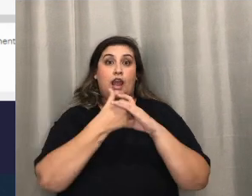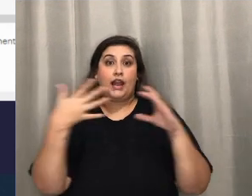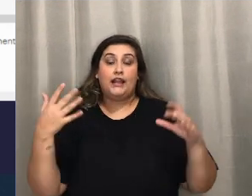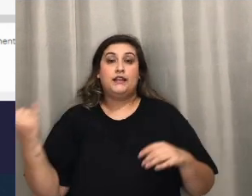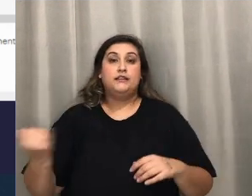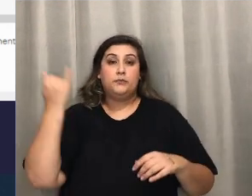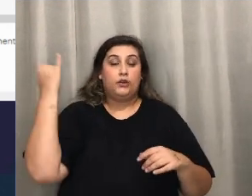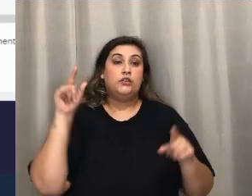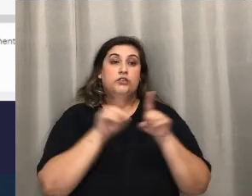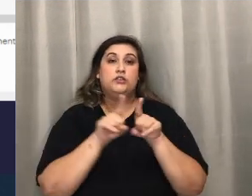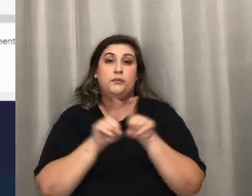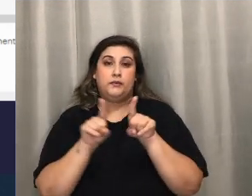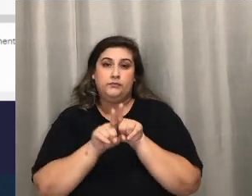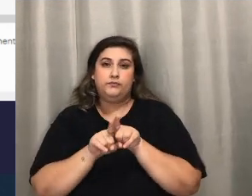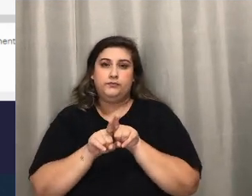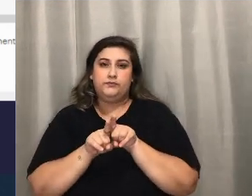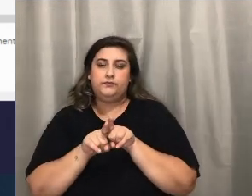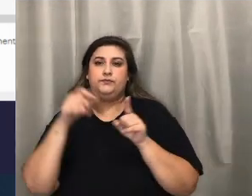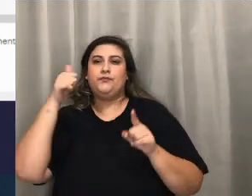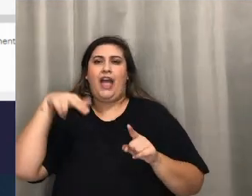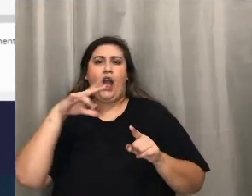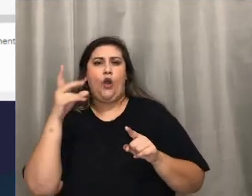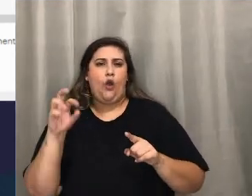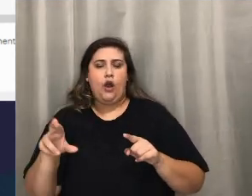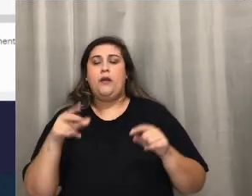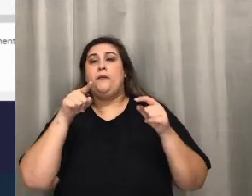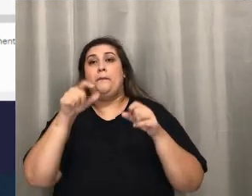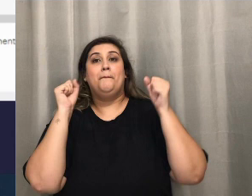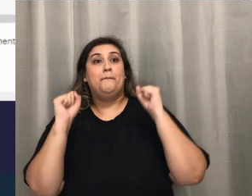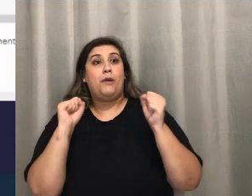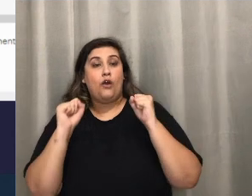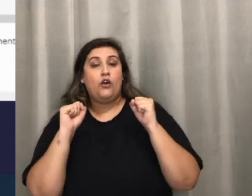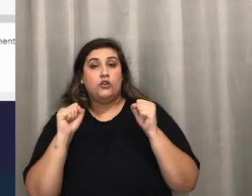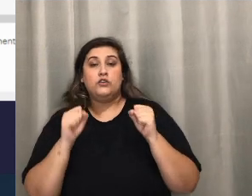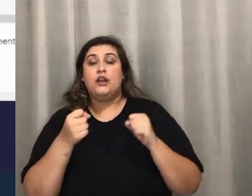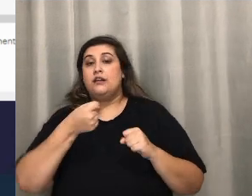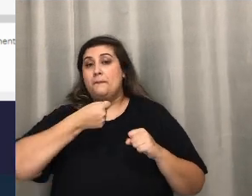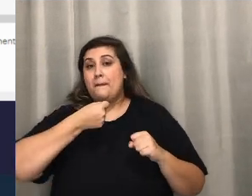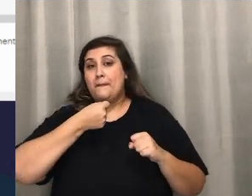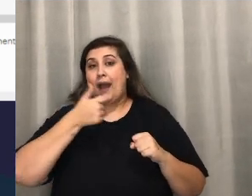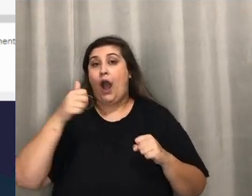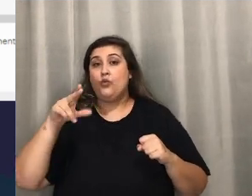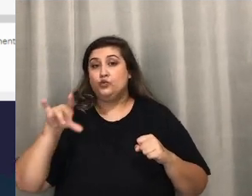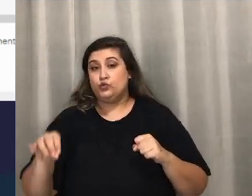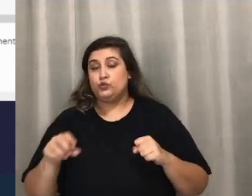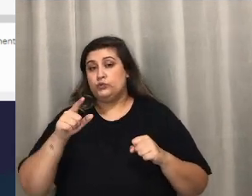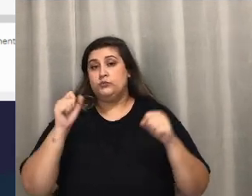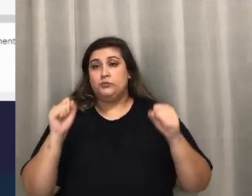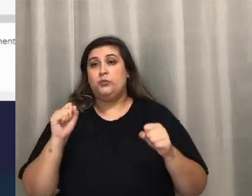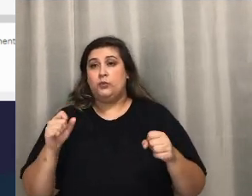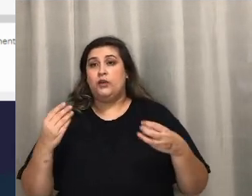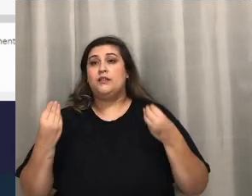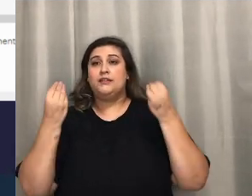importante também do Anchor é que você pode gravar o áudio e dar